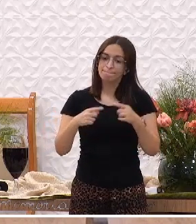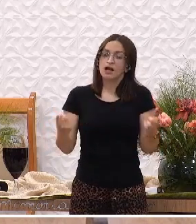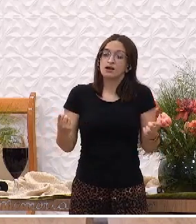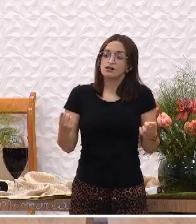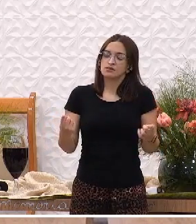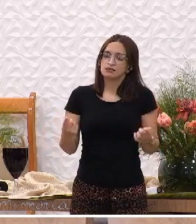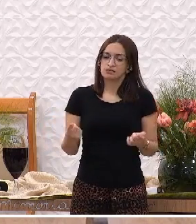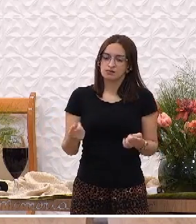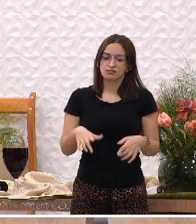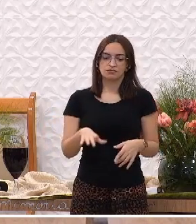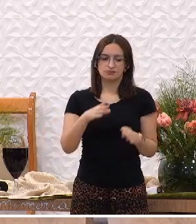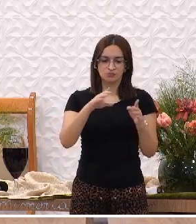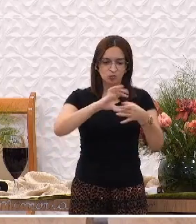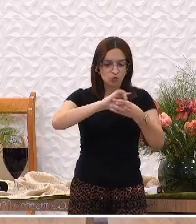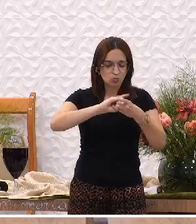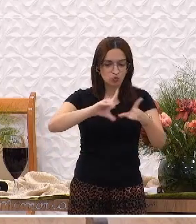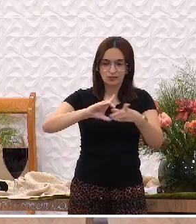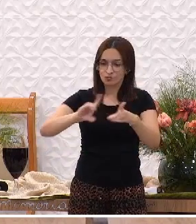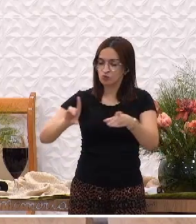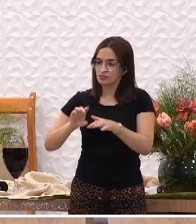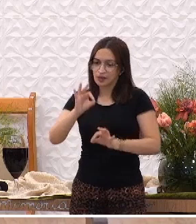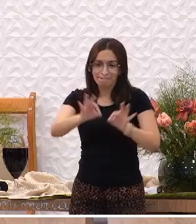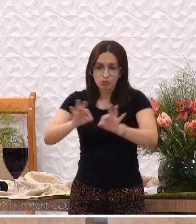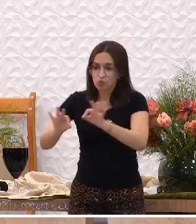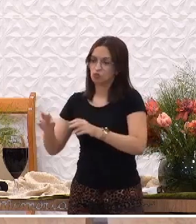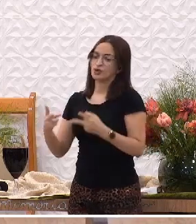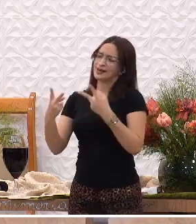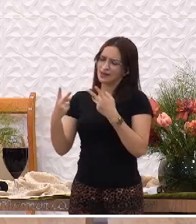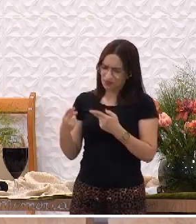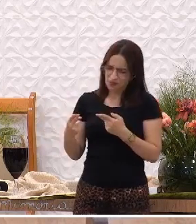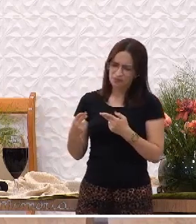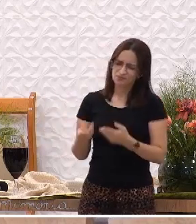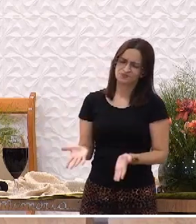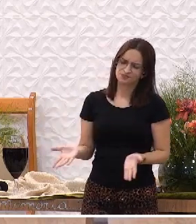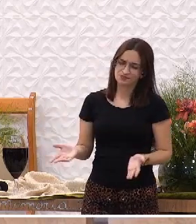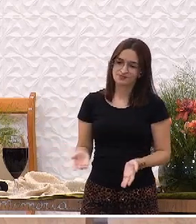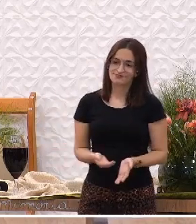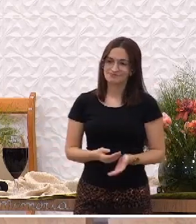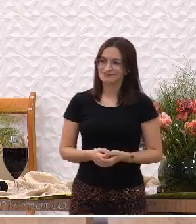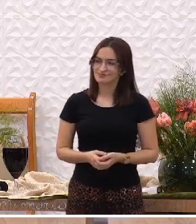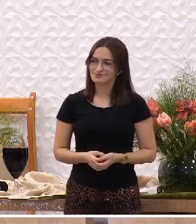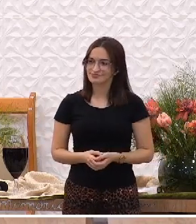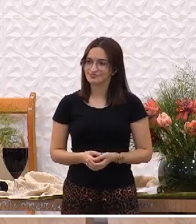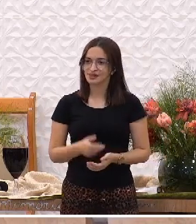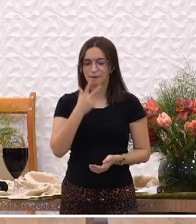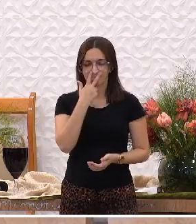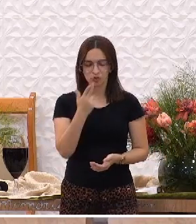IPF, se você for na mesma igreja sempre, você vai ver que ela é muito parecida sempre. E a ideia é justamente